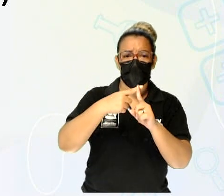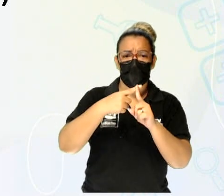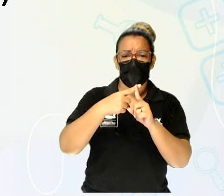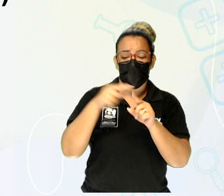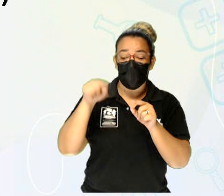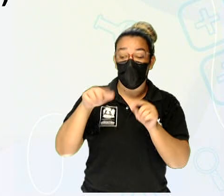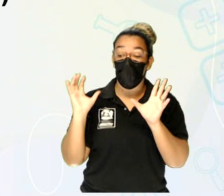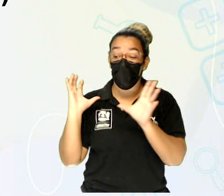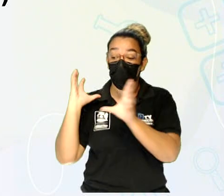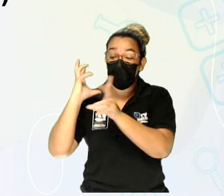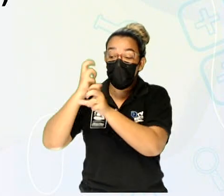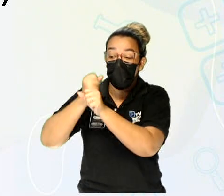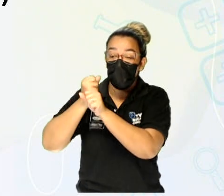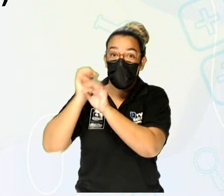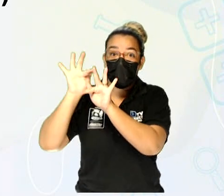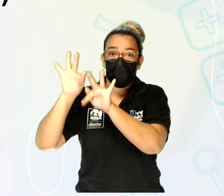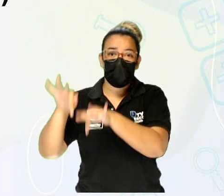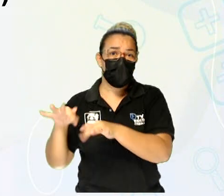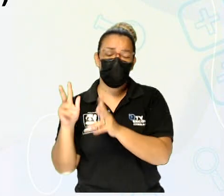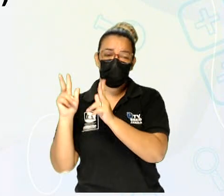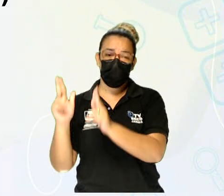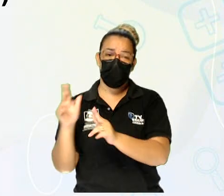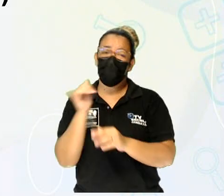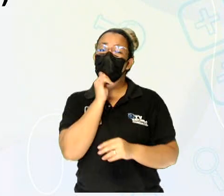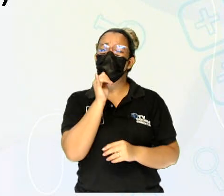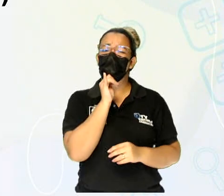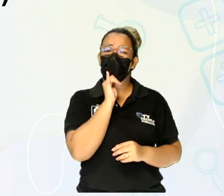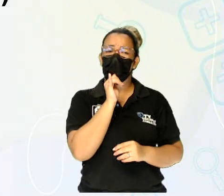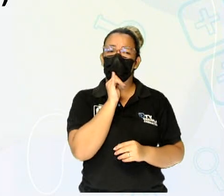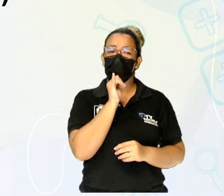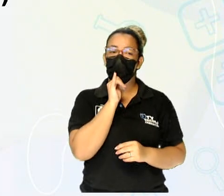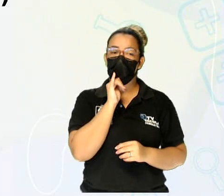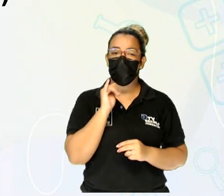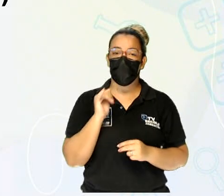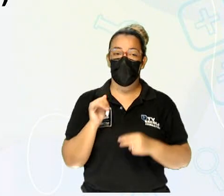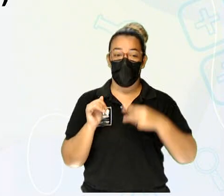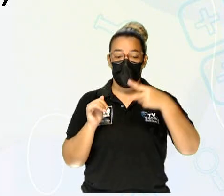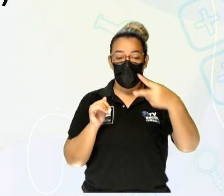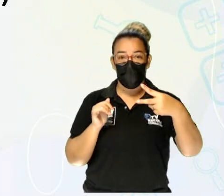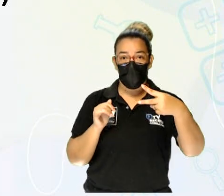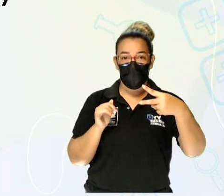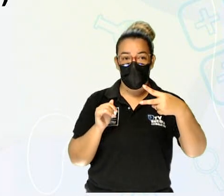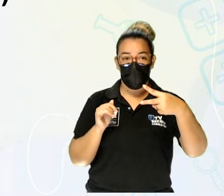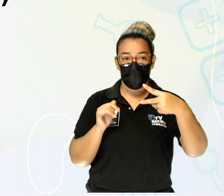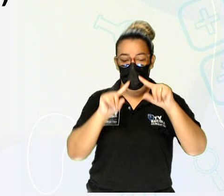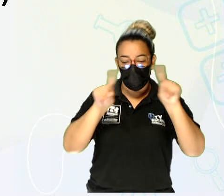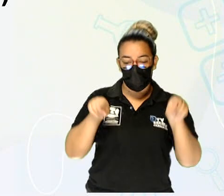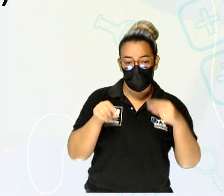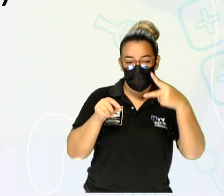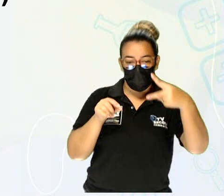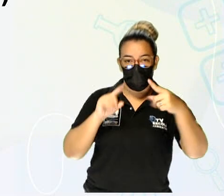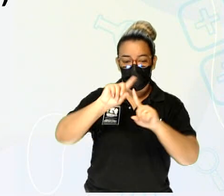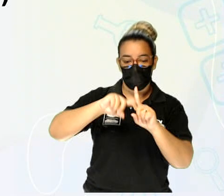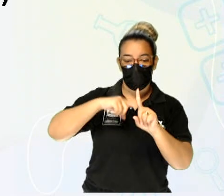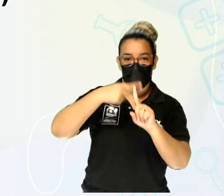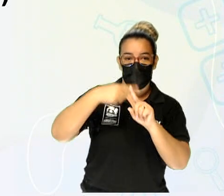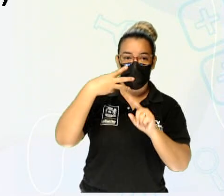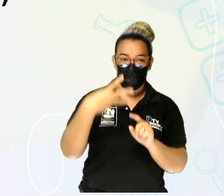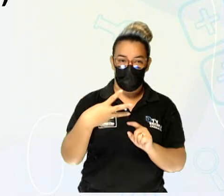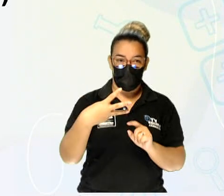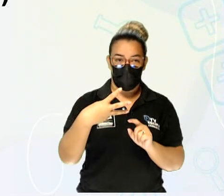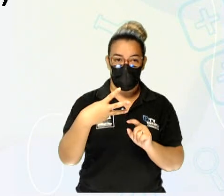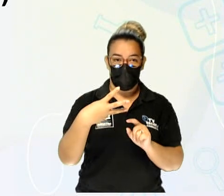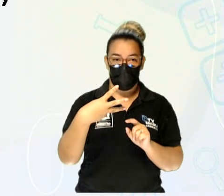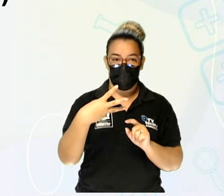soma não se altera. Por exemplo, eu trouxe aqui, ó, 2 mais 3, entre parênteses, mais 1. Então,